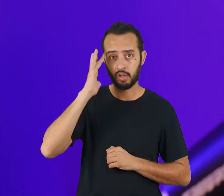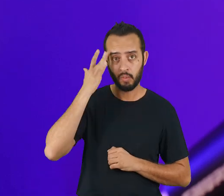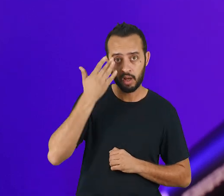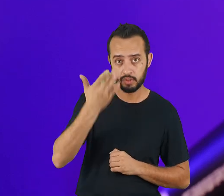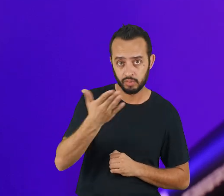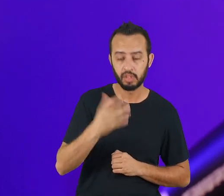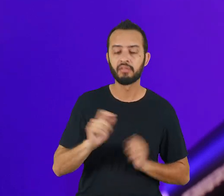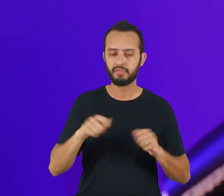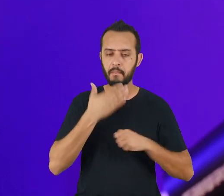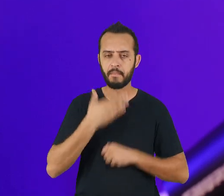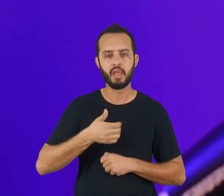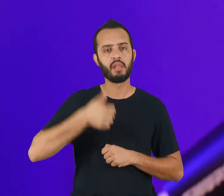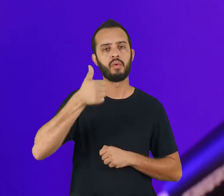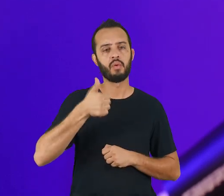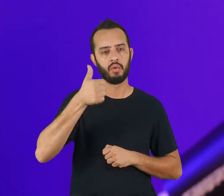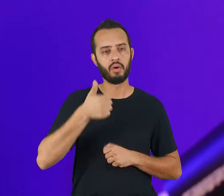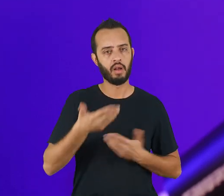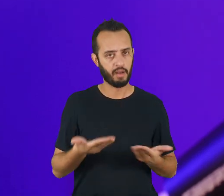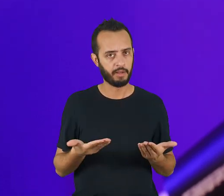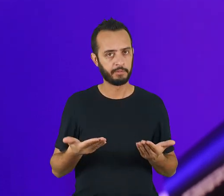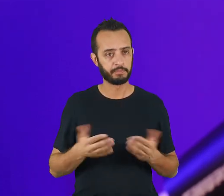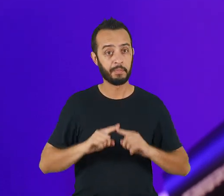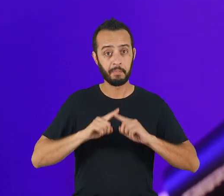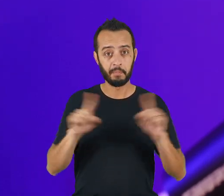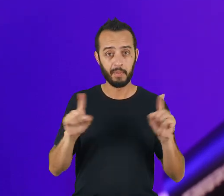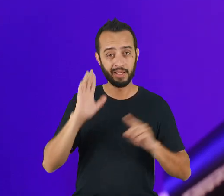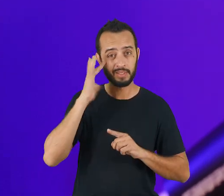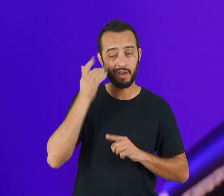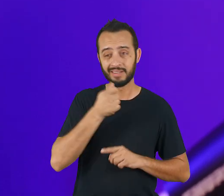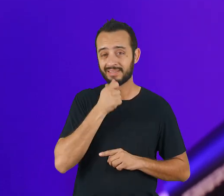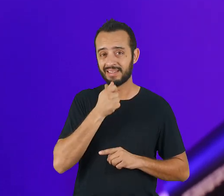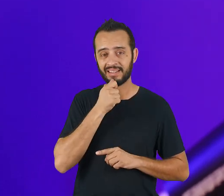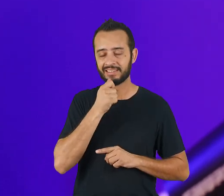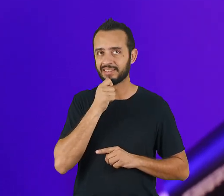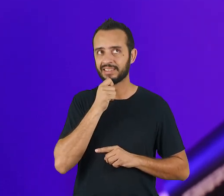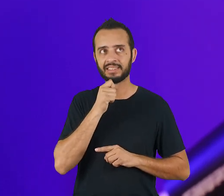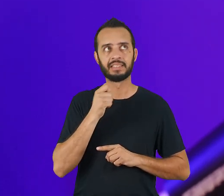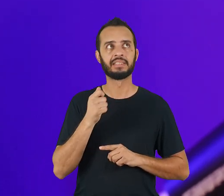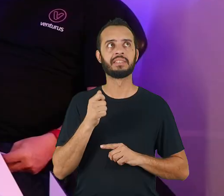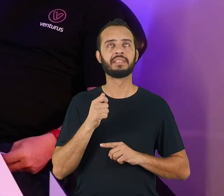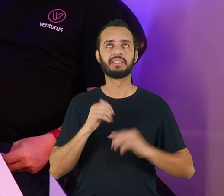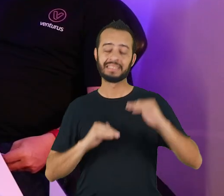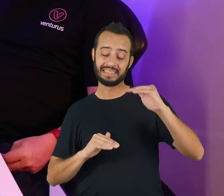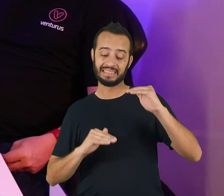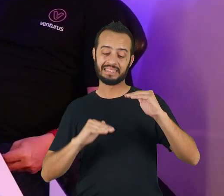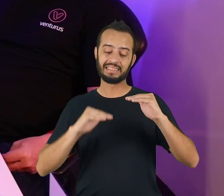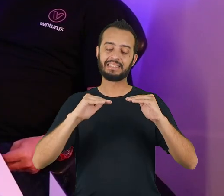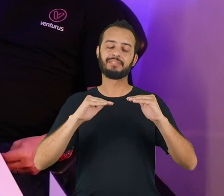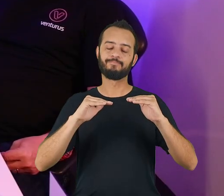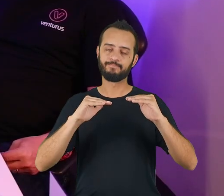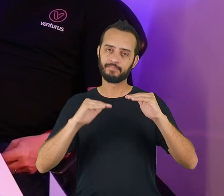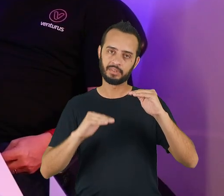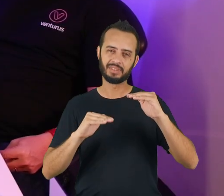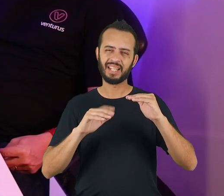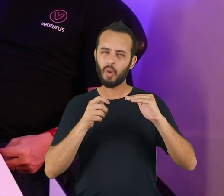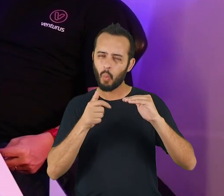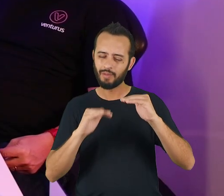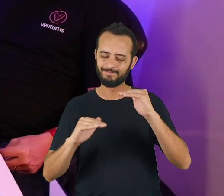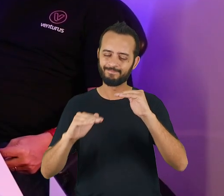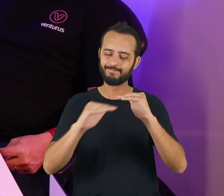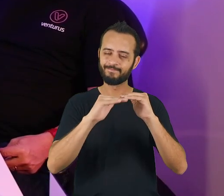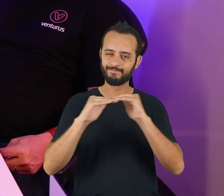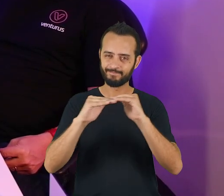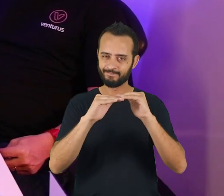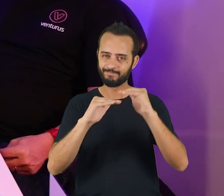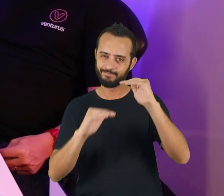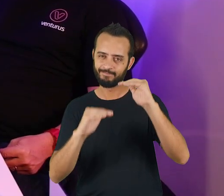vai tá melhor mas acho que ainda não sobressaía né Aline eu acho mais igualitário questão